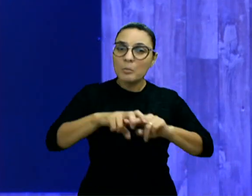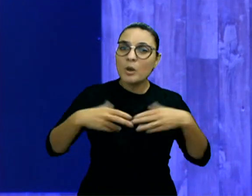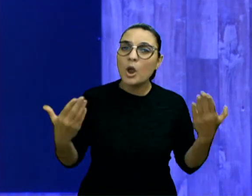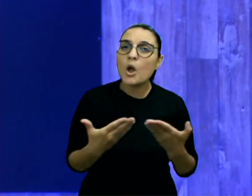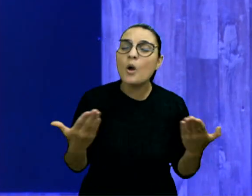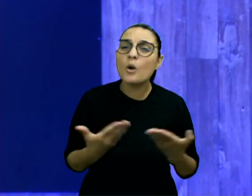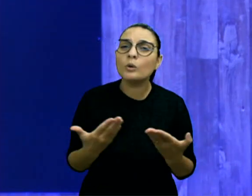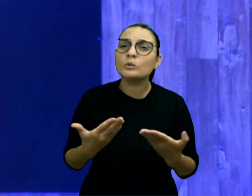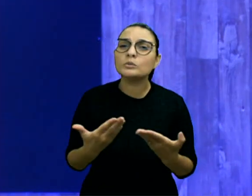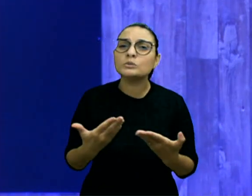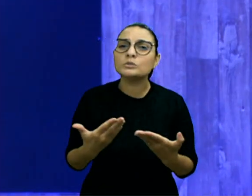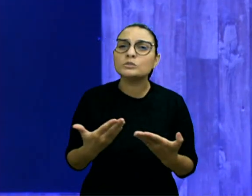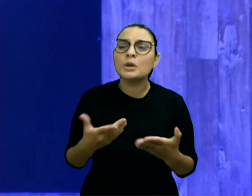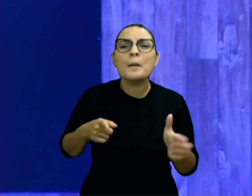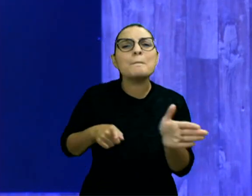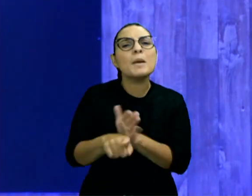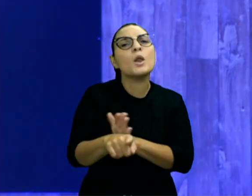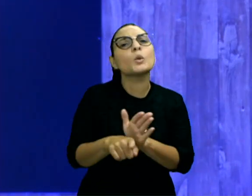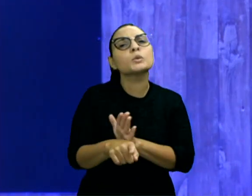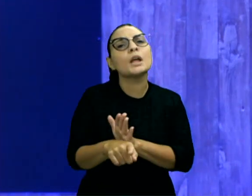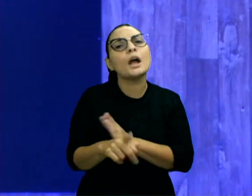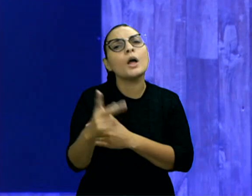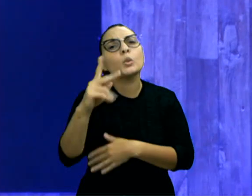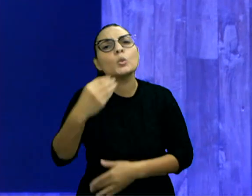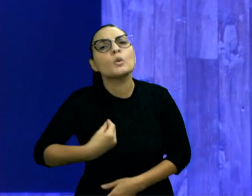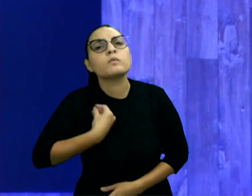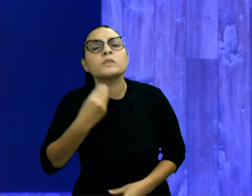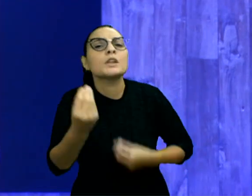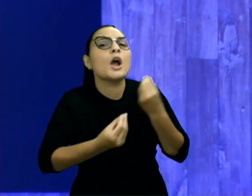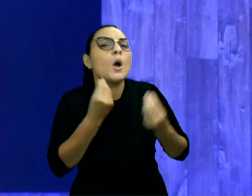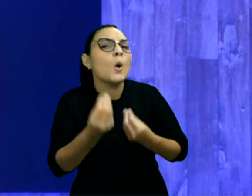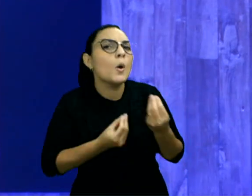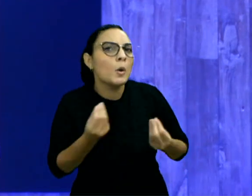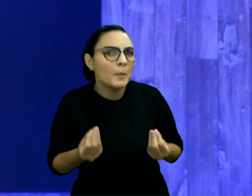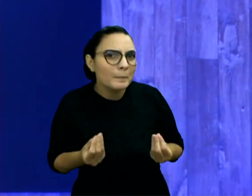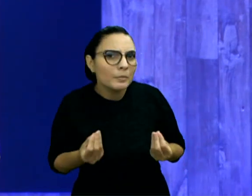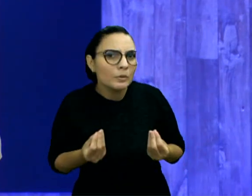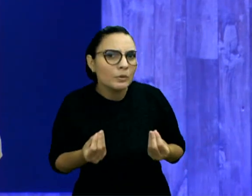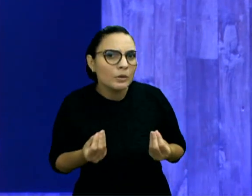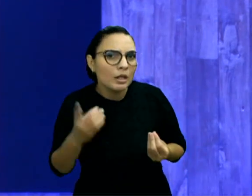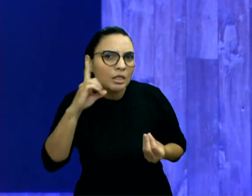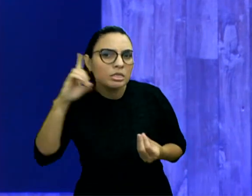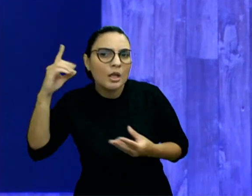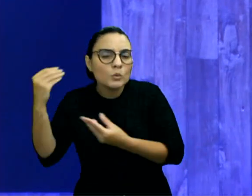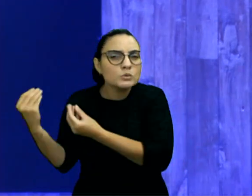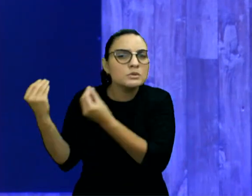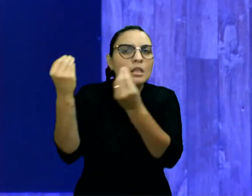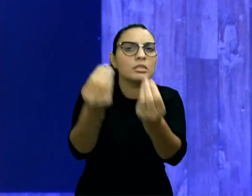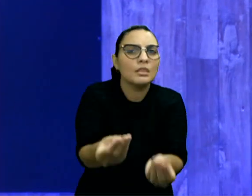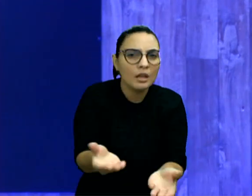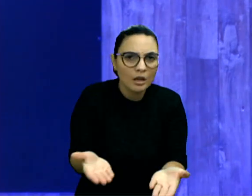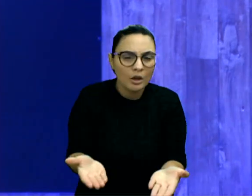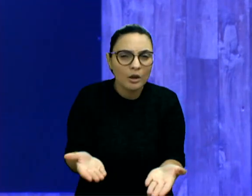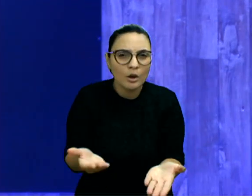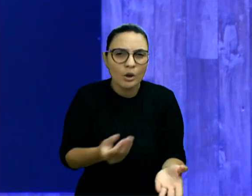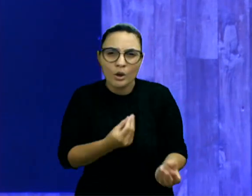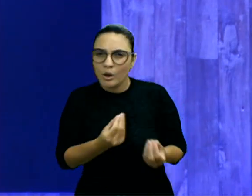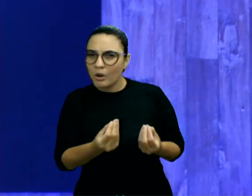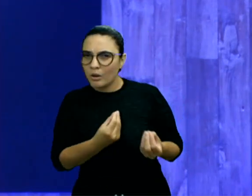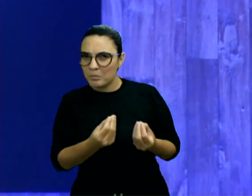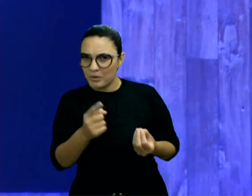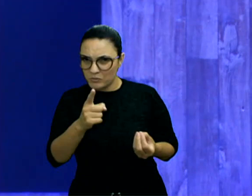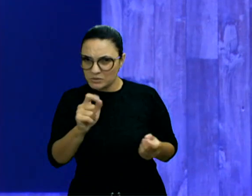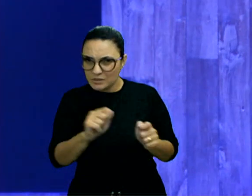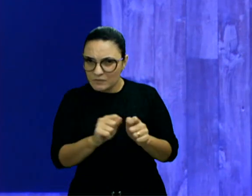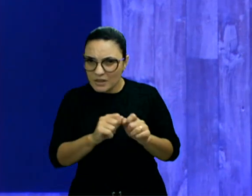noite, o que Deus tem colocado na sua mão para fazer? O que tem chegado nas suas mãos? Você